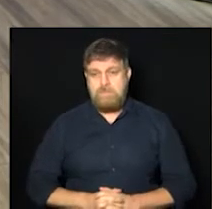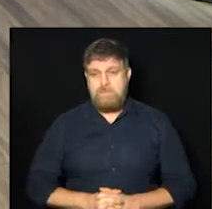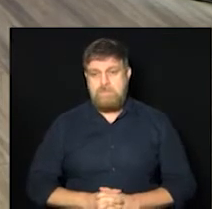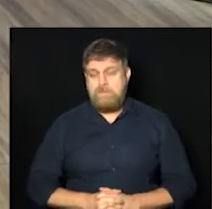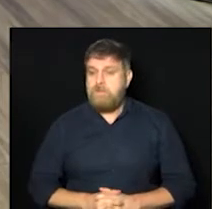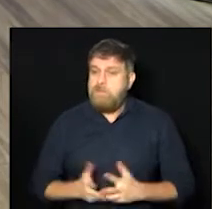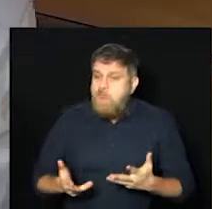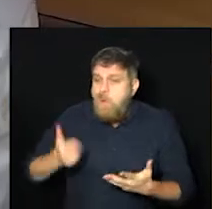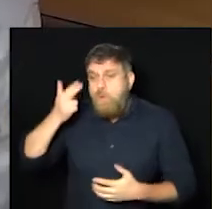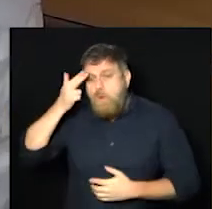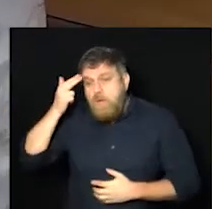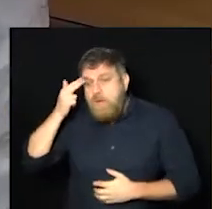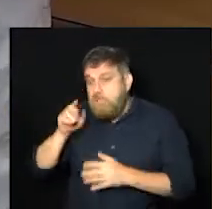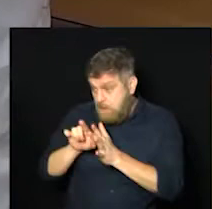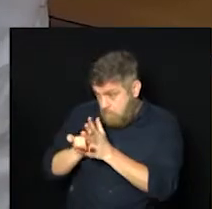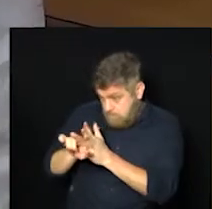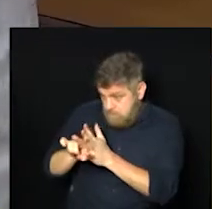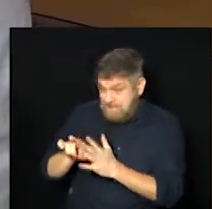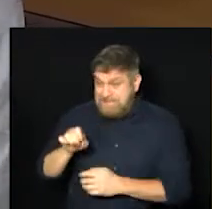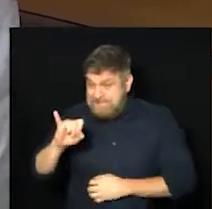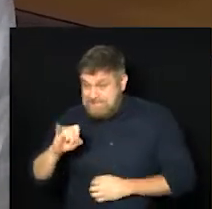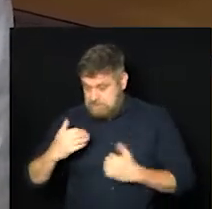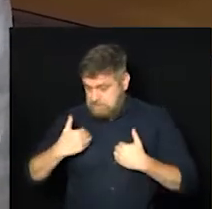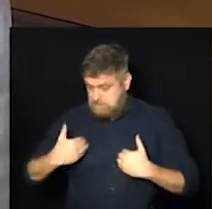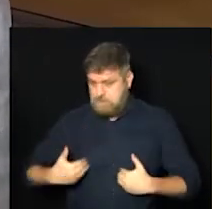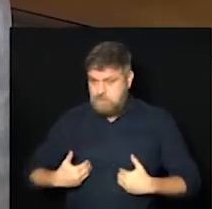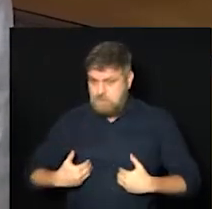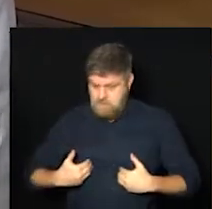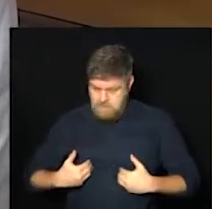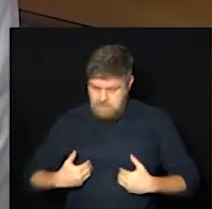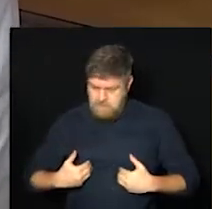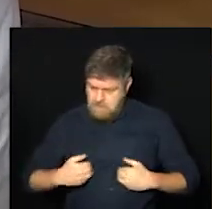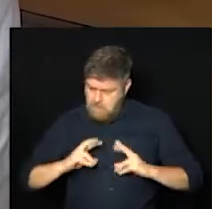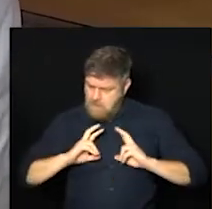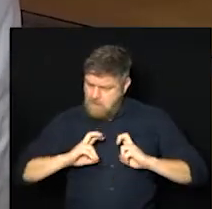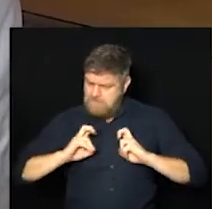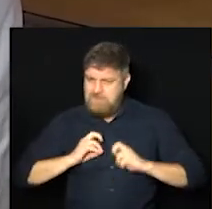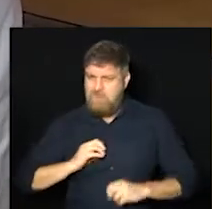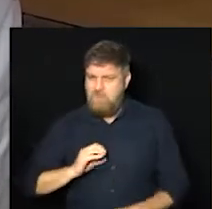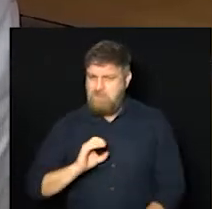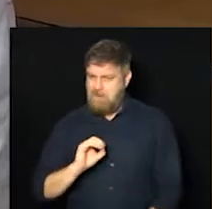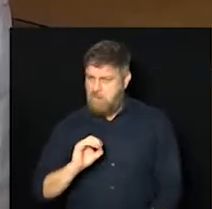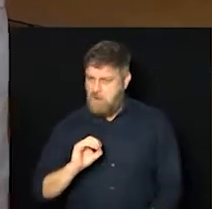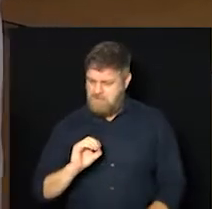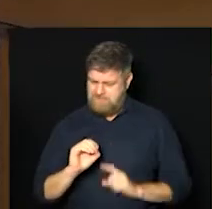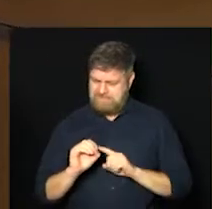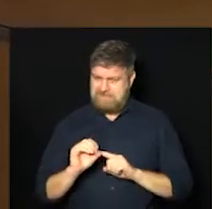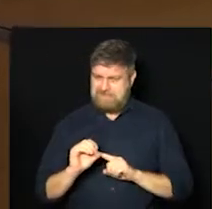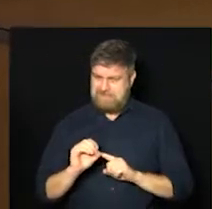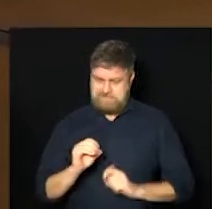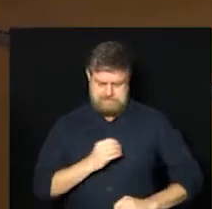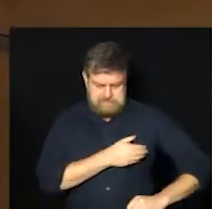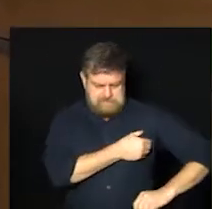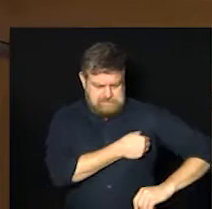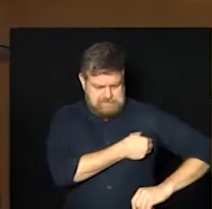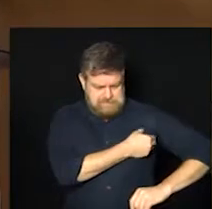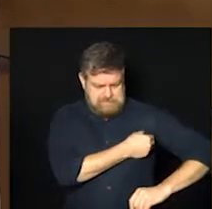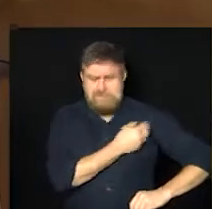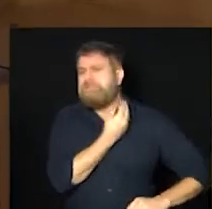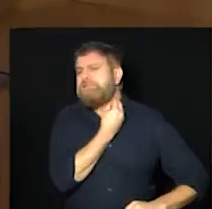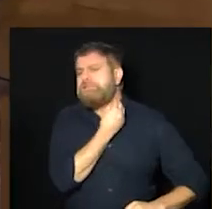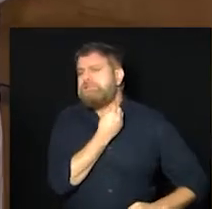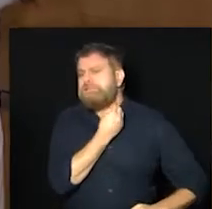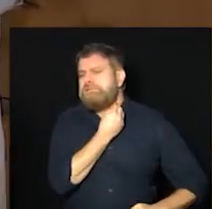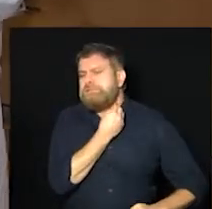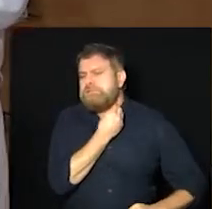Bom, o Gabriel está perguntando o seguinte, caso apareça um caroço no corpo, ele deve procurar um médico imediatamente,